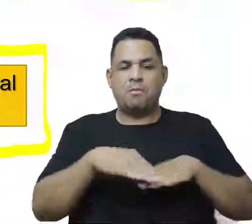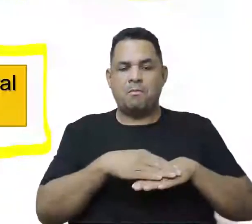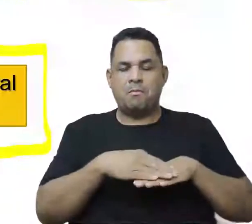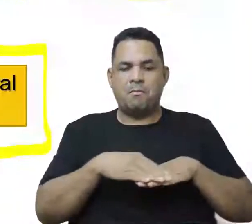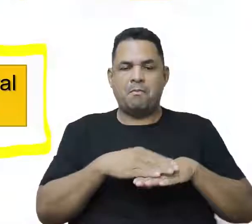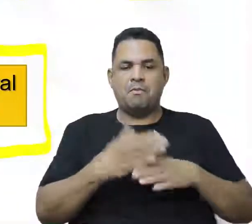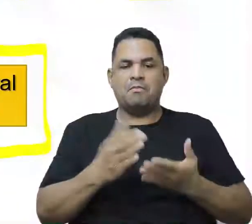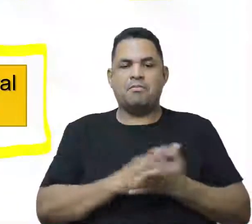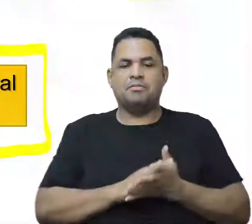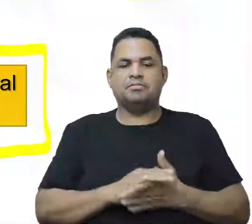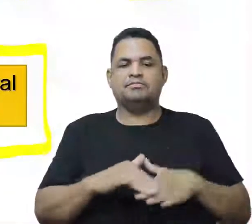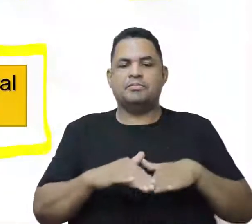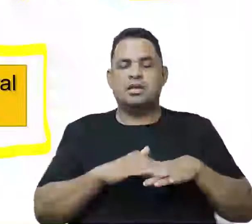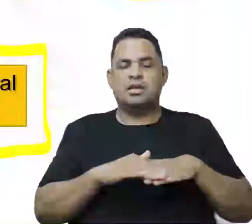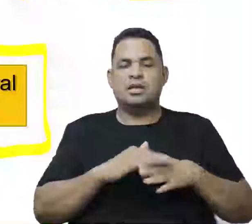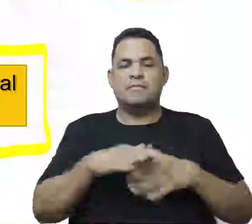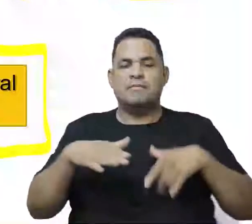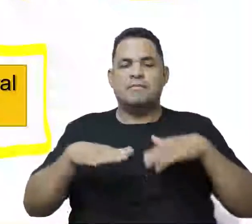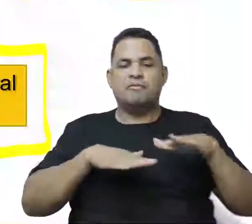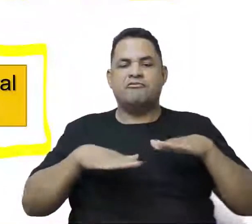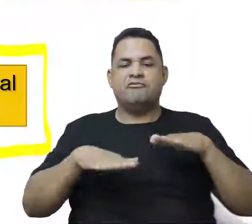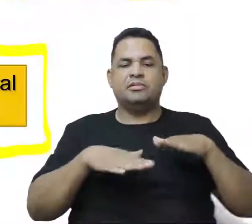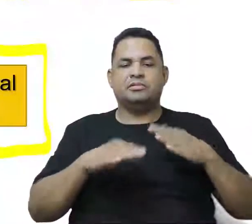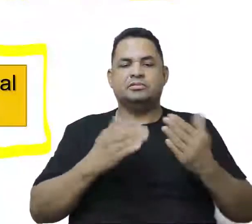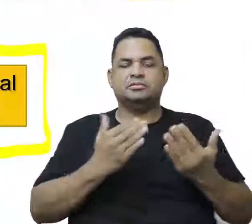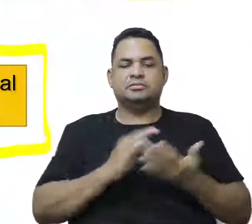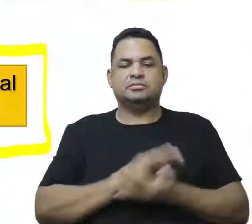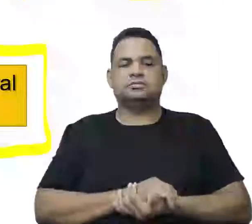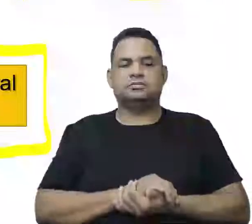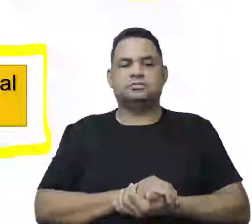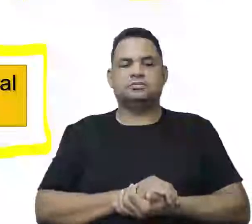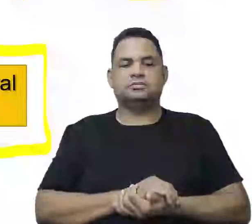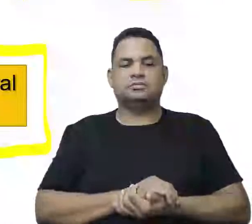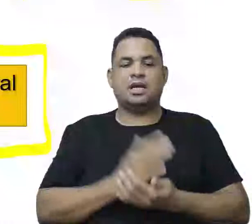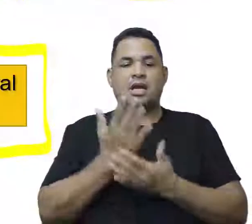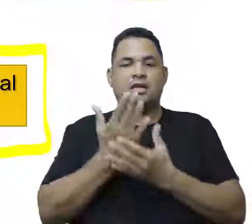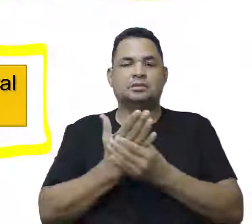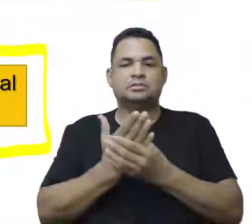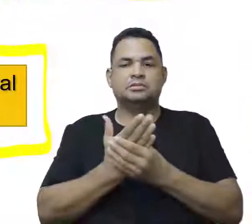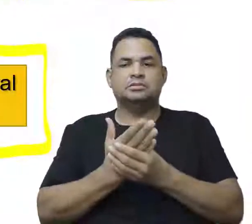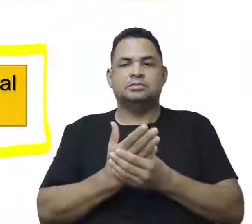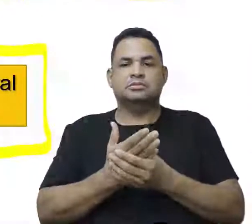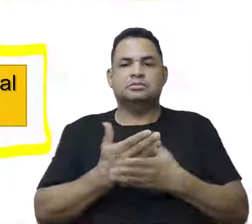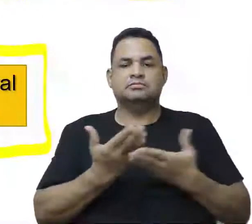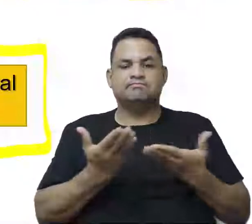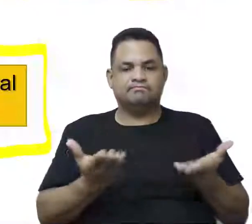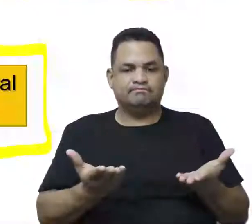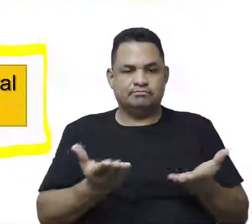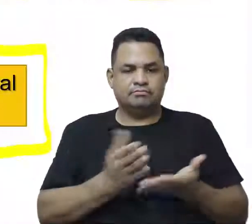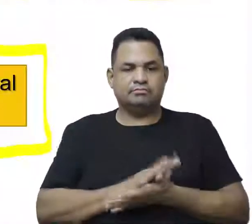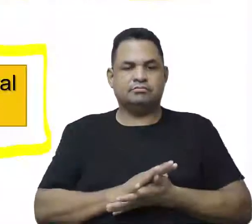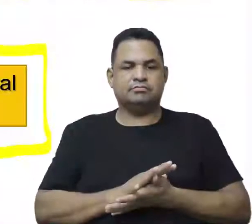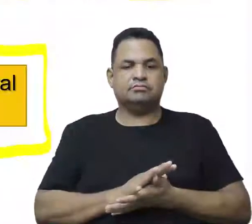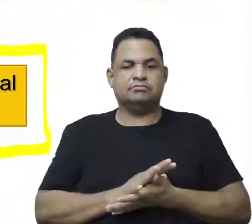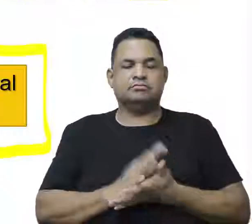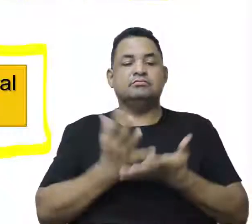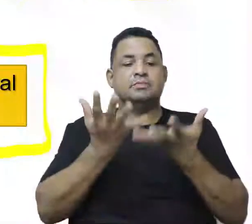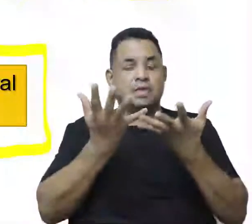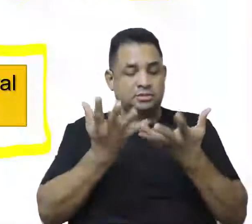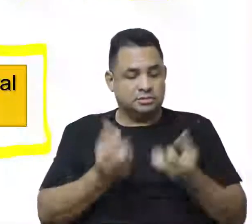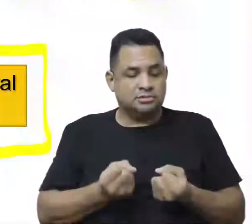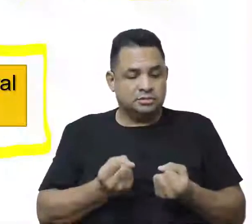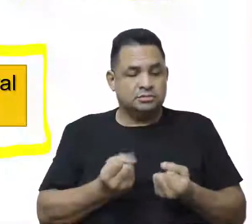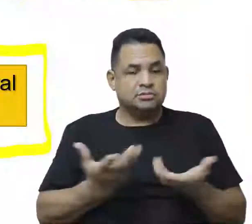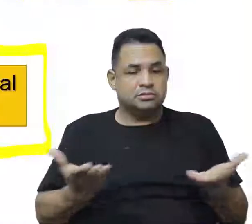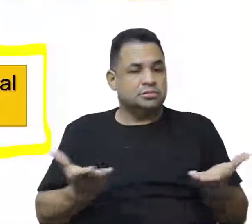Um movimento espelhado, né? Isso. E a posição das mãos? Tá para cima e tem uma aceitação